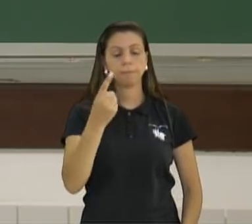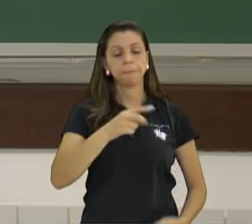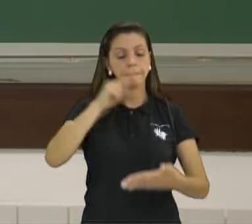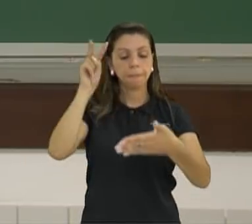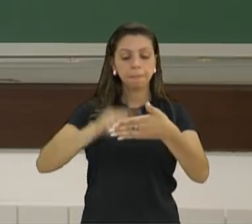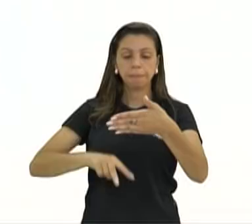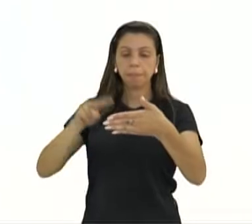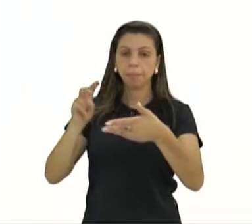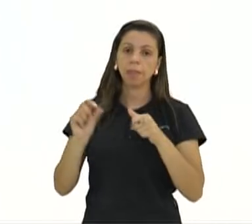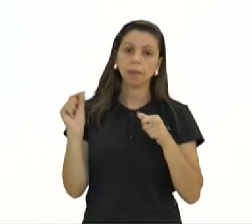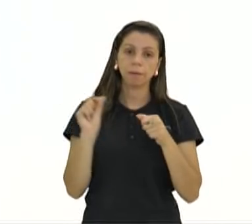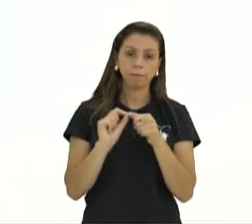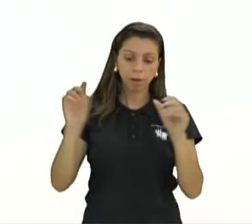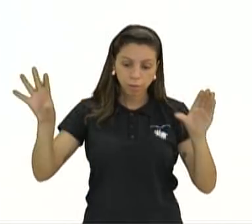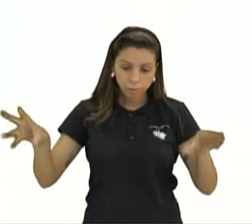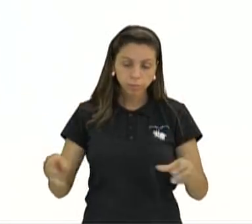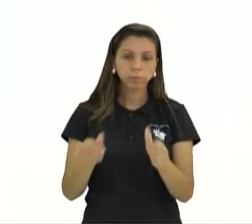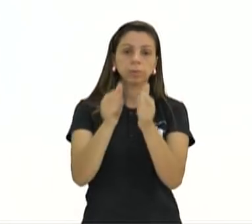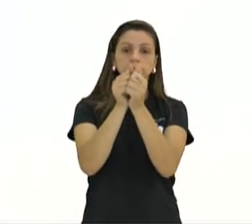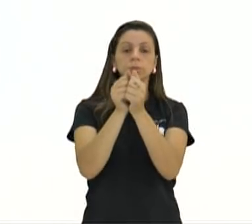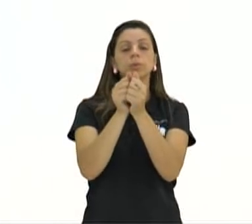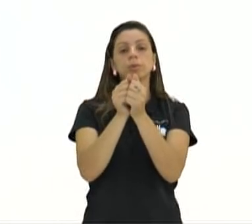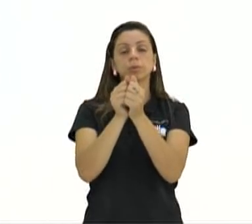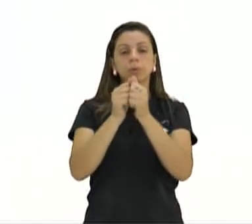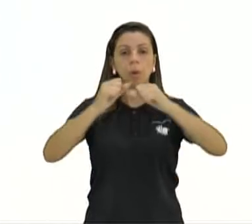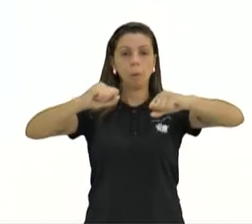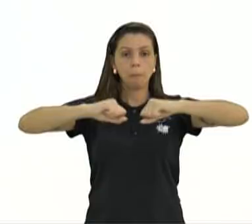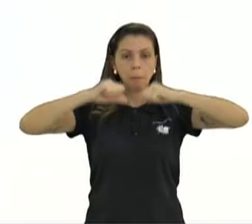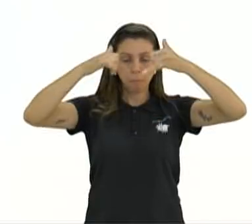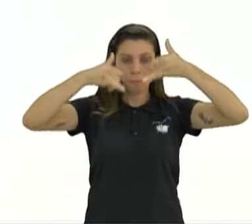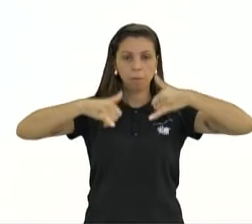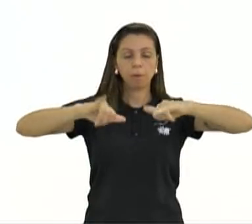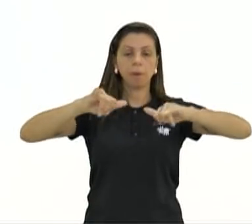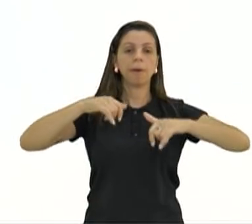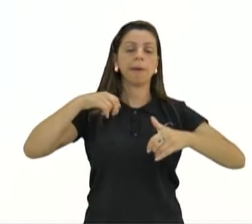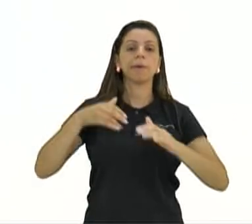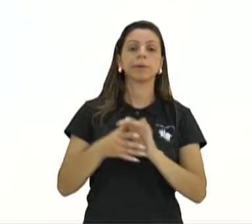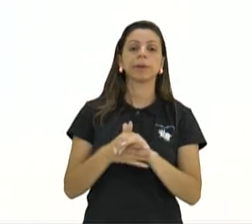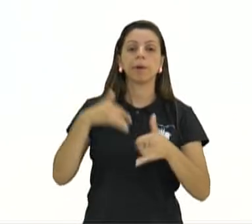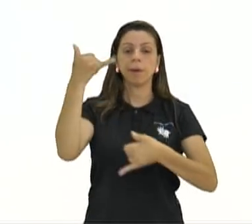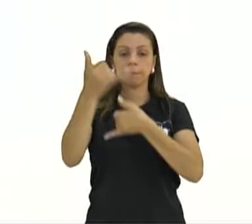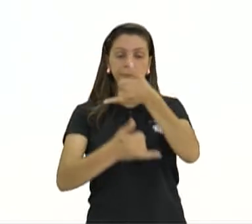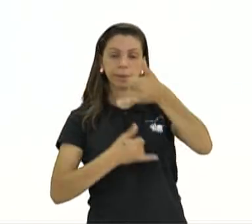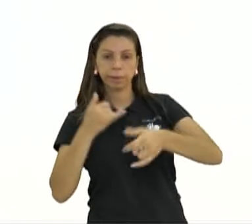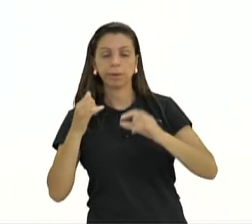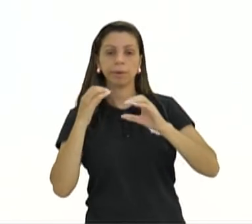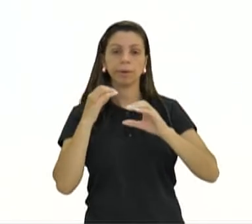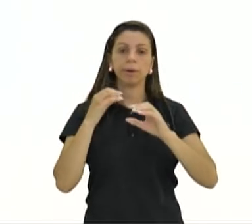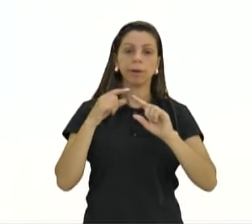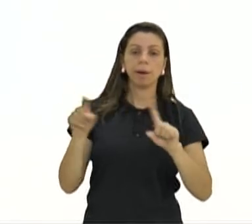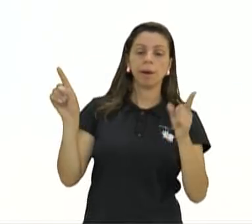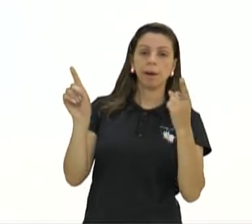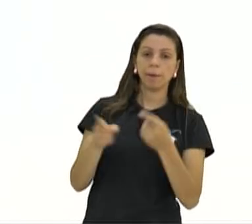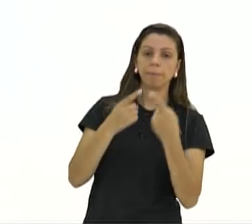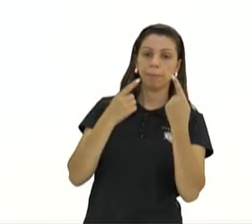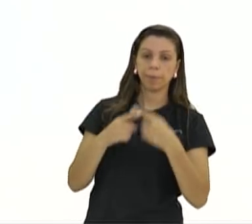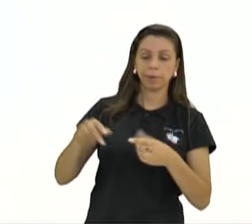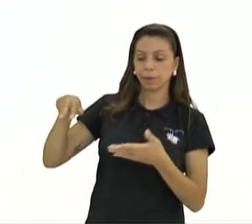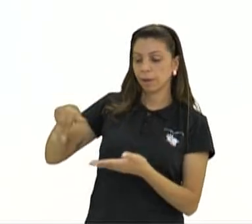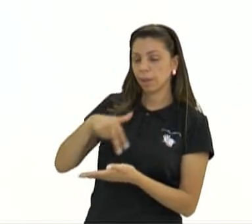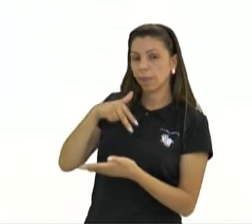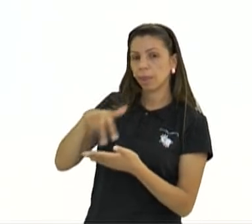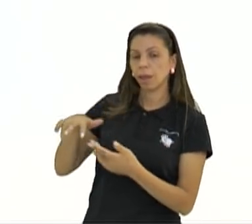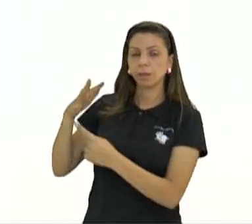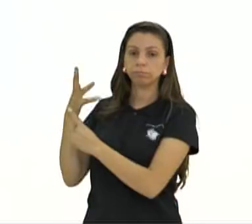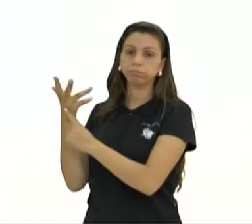notícia. Fazem parte do Bumba Meu Boi a brincadeira, a música, a dança e as artes